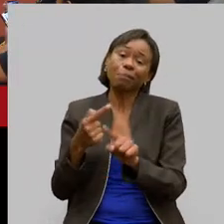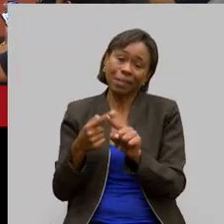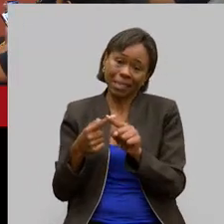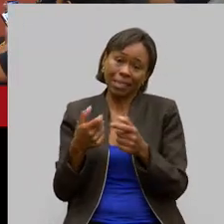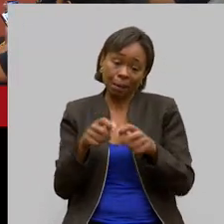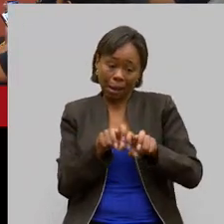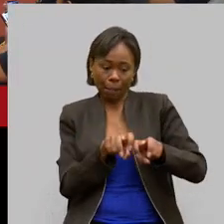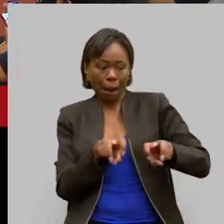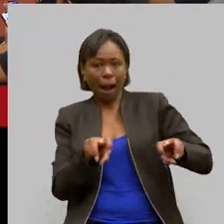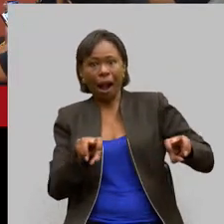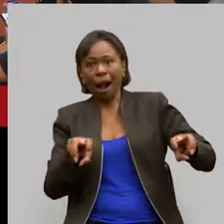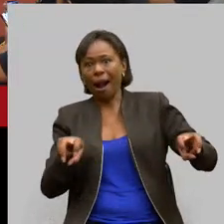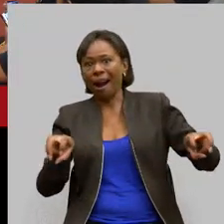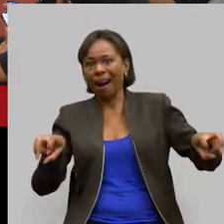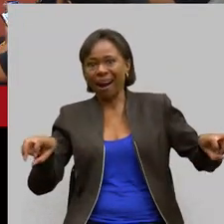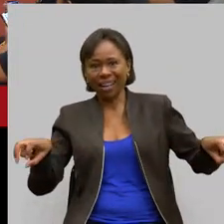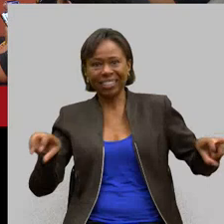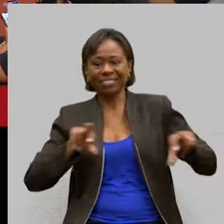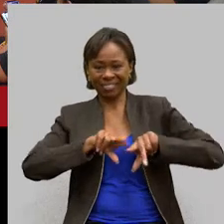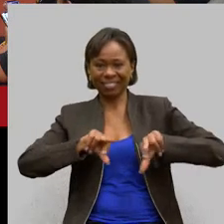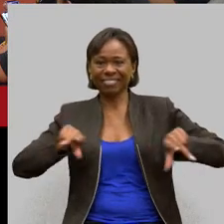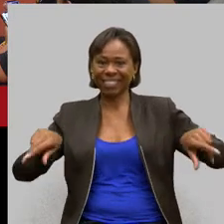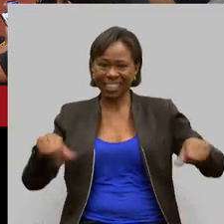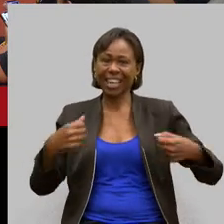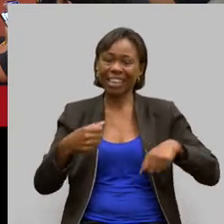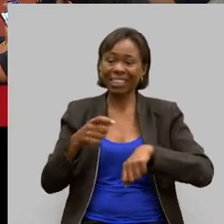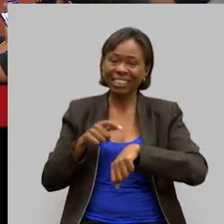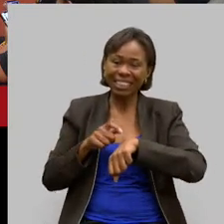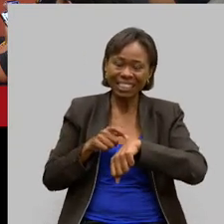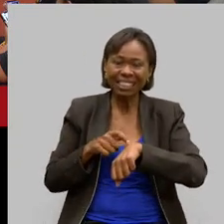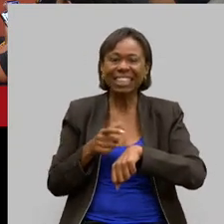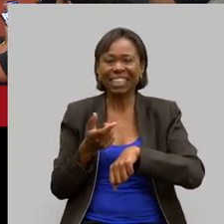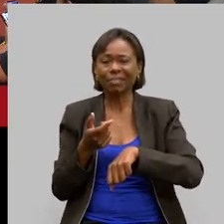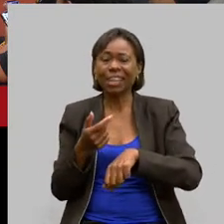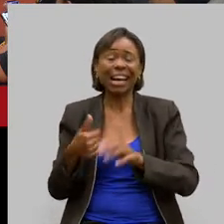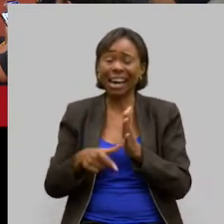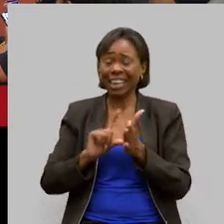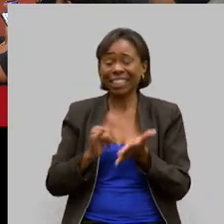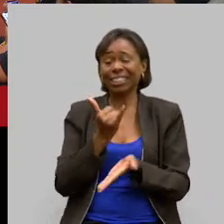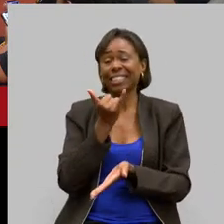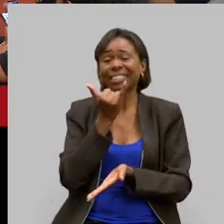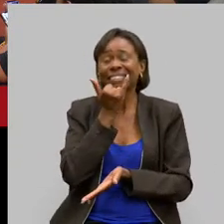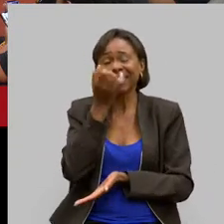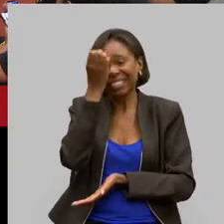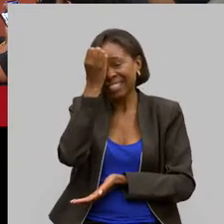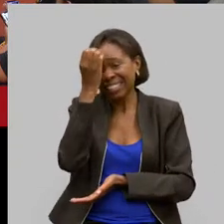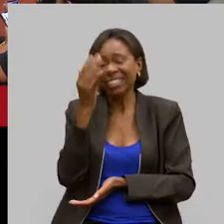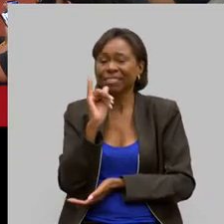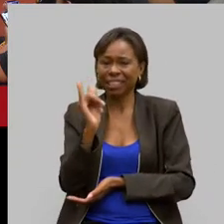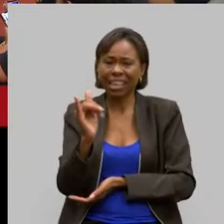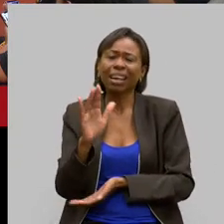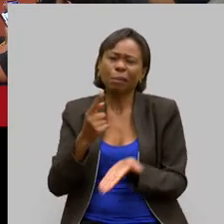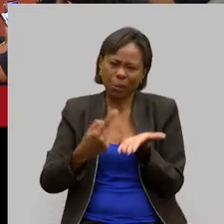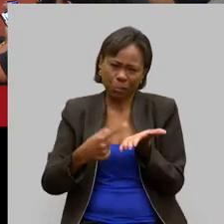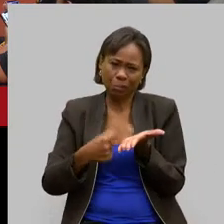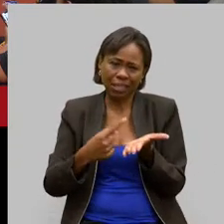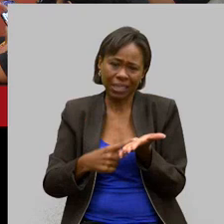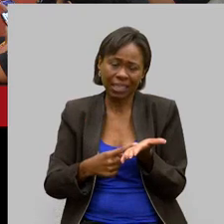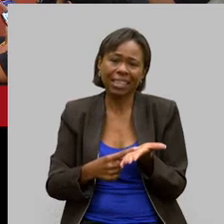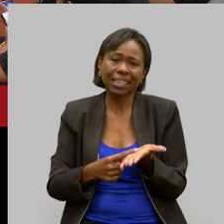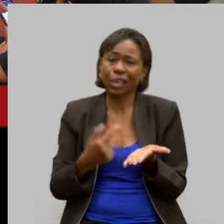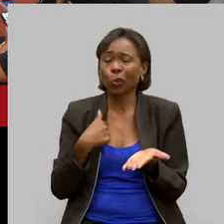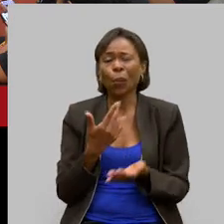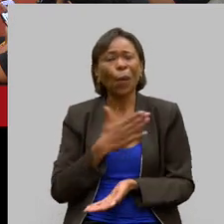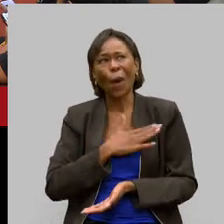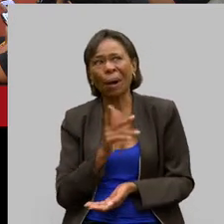representativa E aí a gente não tá tranquilo a gente não não fez com mas só pra gente combinar aqui eu não gosto muito desse trente restringir tempo mas